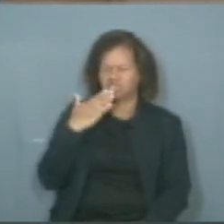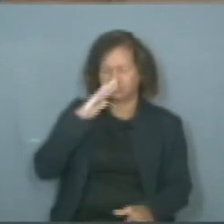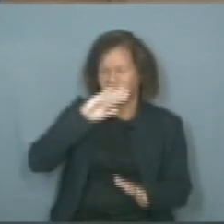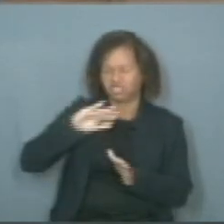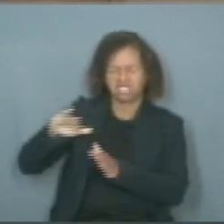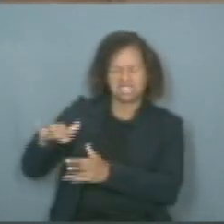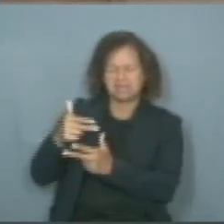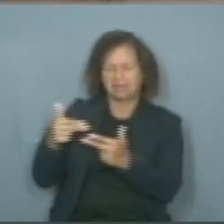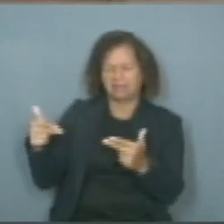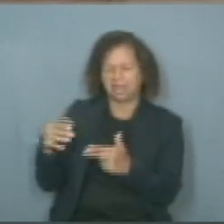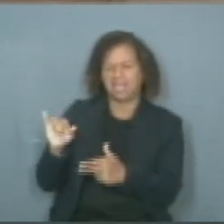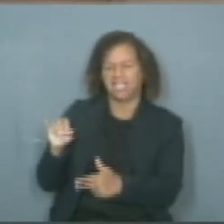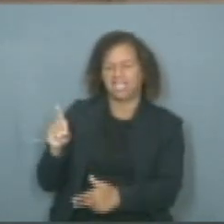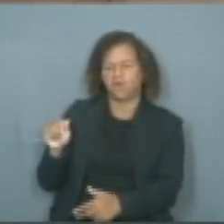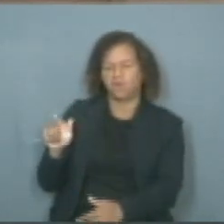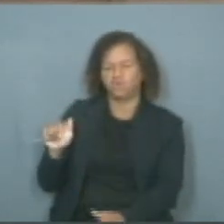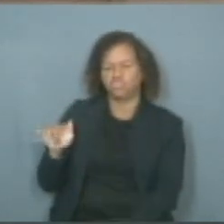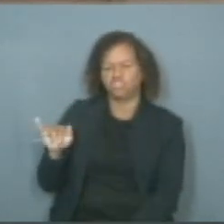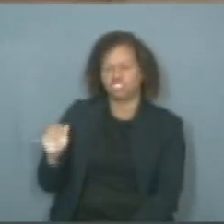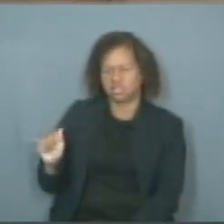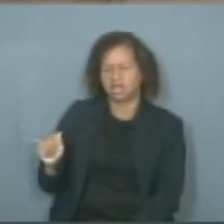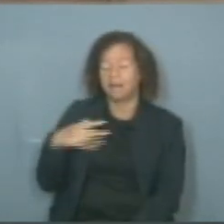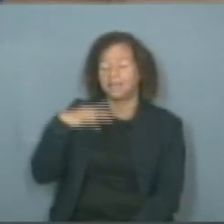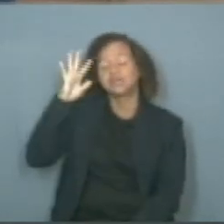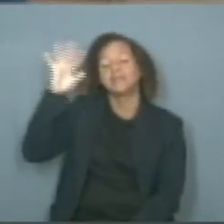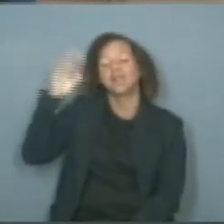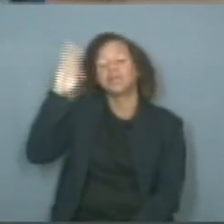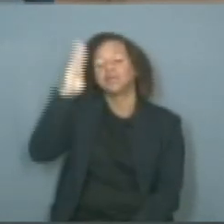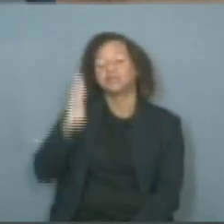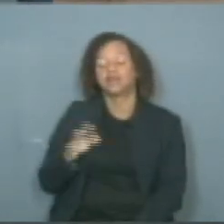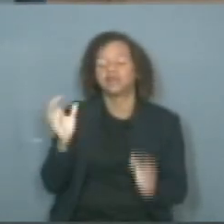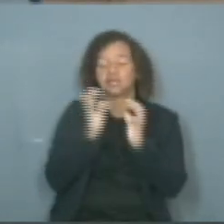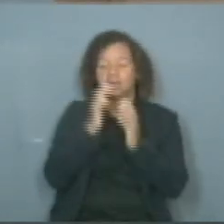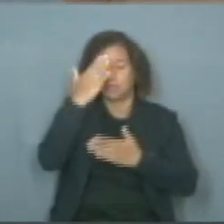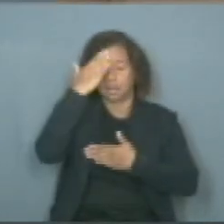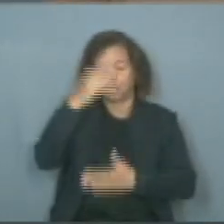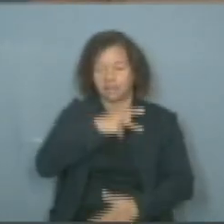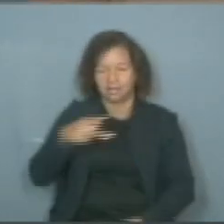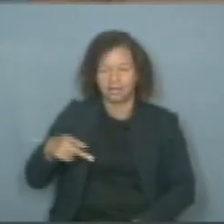Pensem no que é melhor para o nosso país e para a nossa cidade. Obrigado, presidente. Desculpe o estouro.